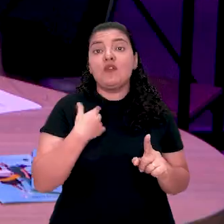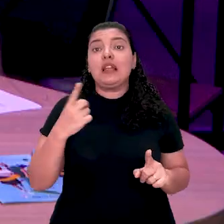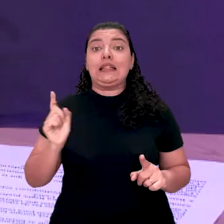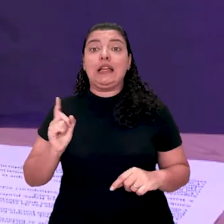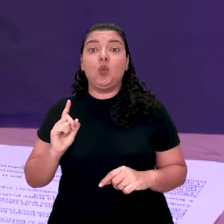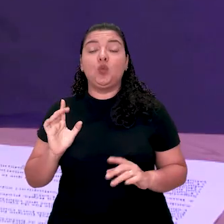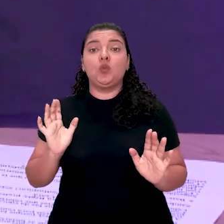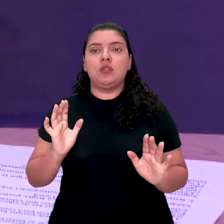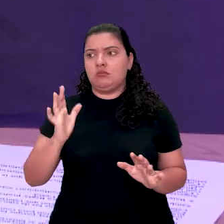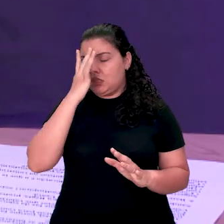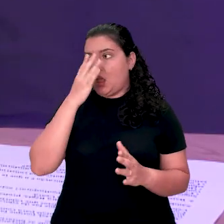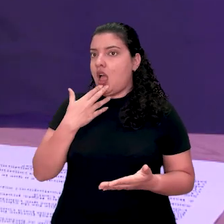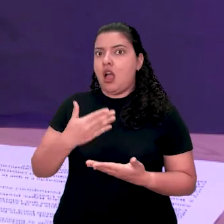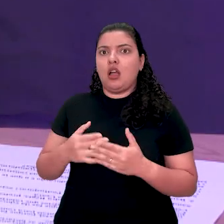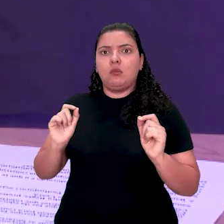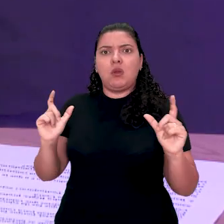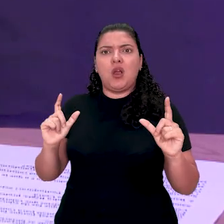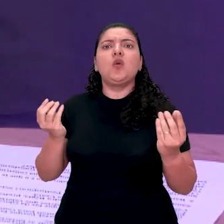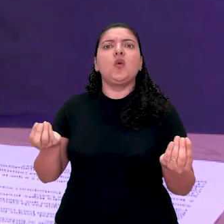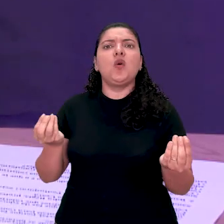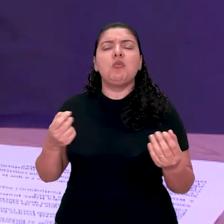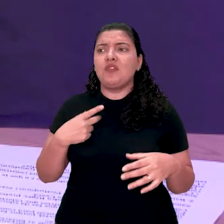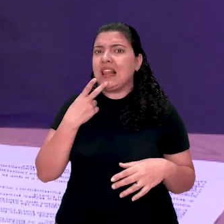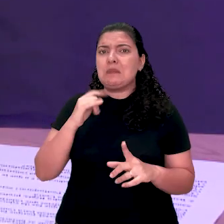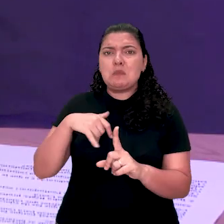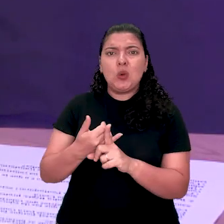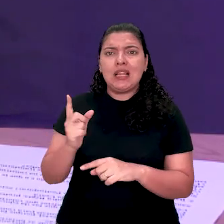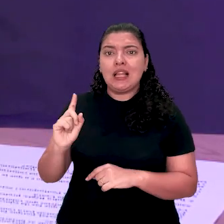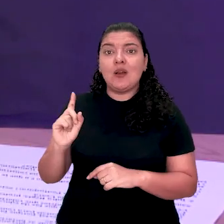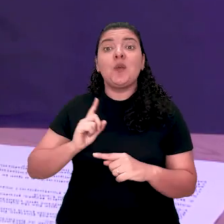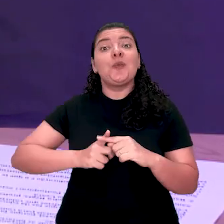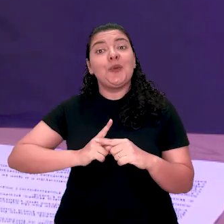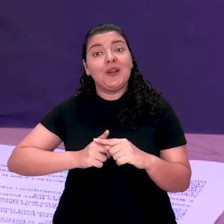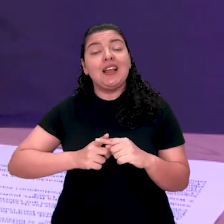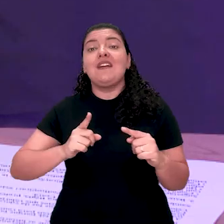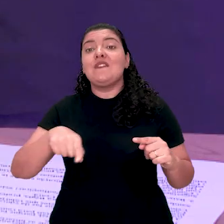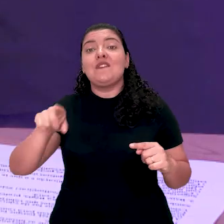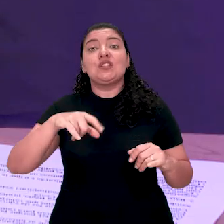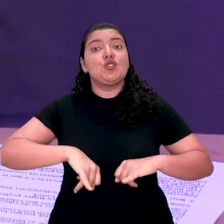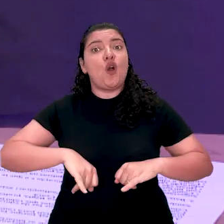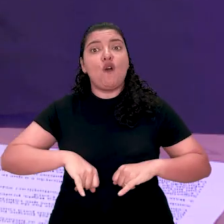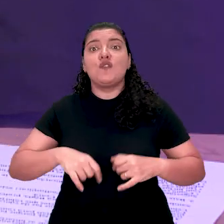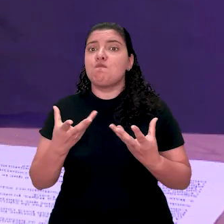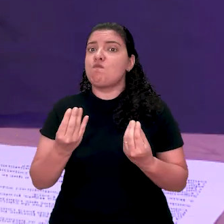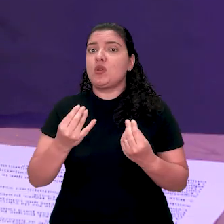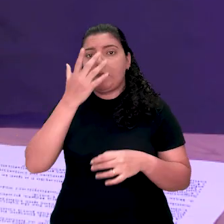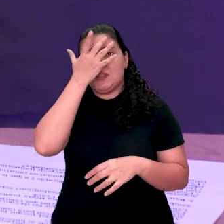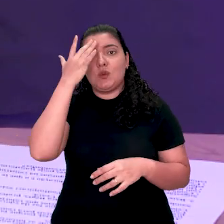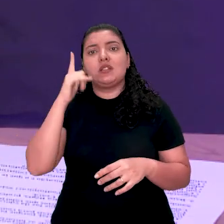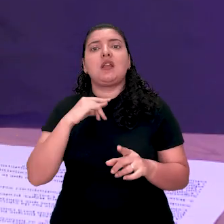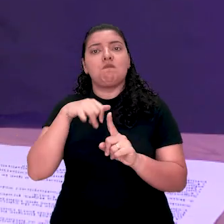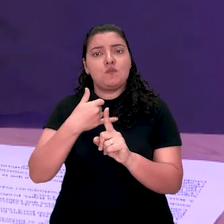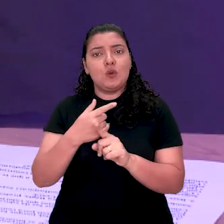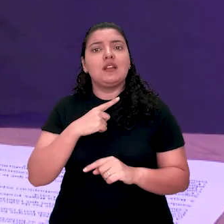não. E as pessoas se espantam quando eu digo que não, porque é algo que todo mundo sofre. Muita gente sofre, né?